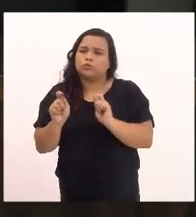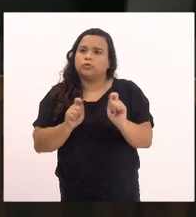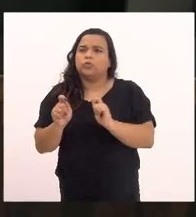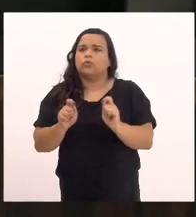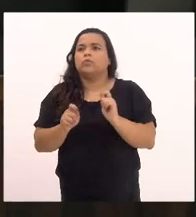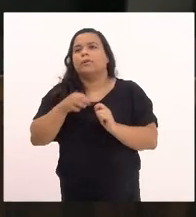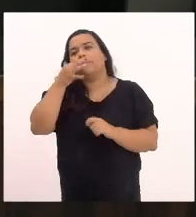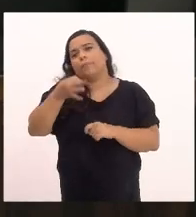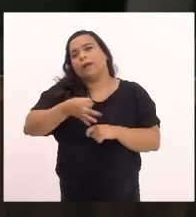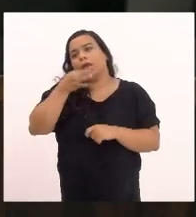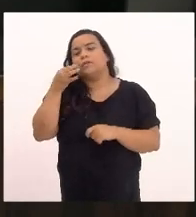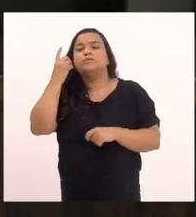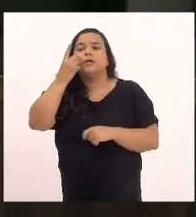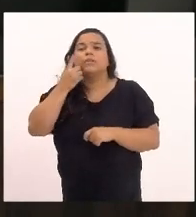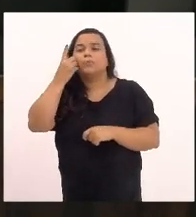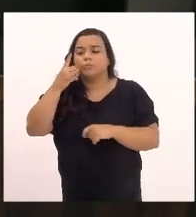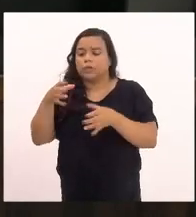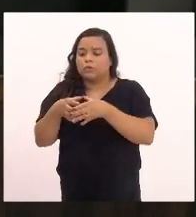e Justiça, deputado